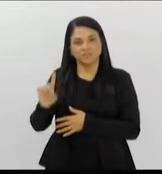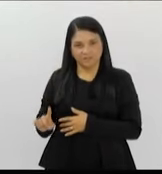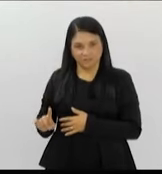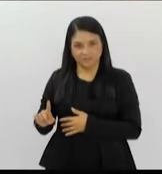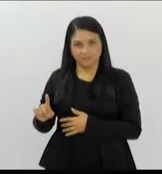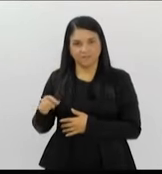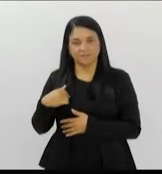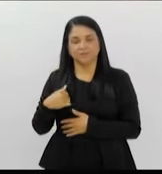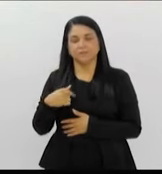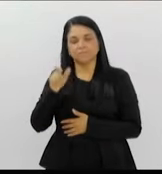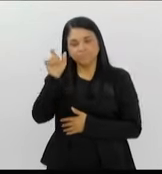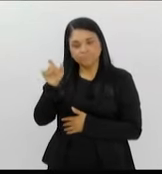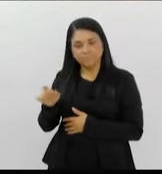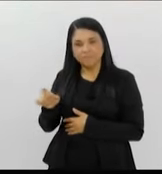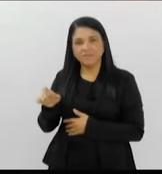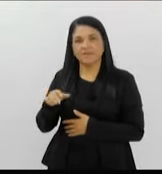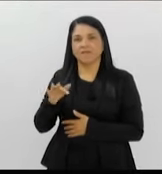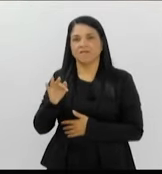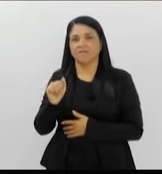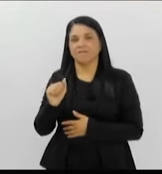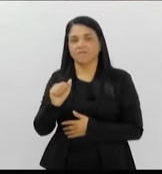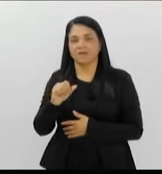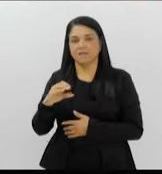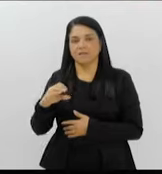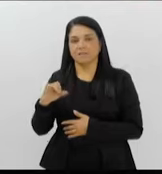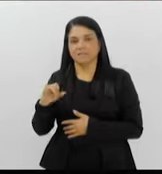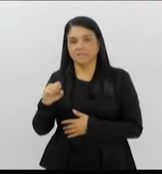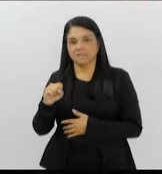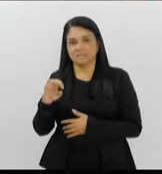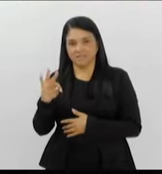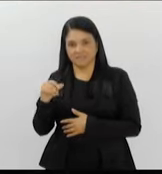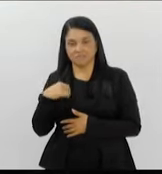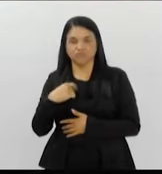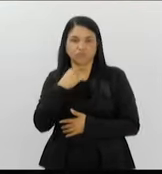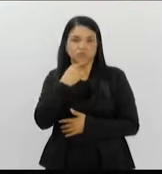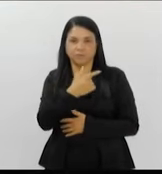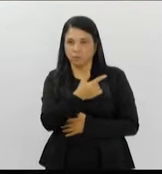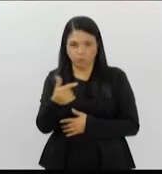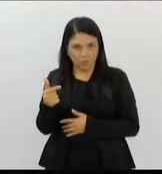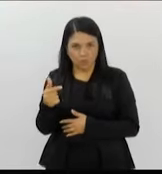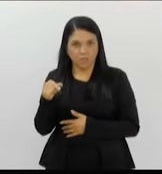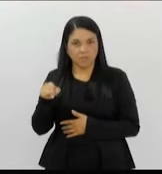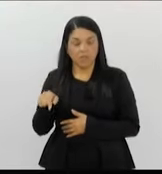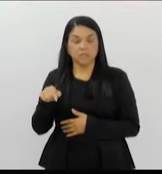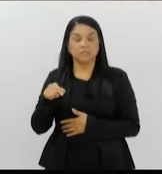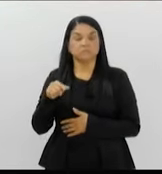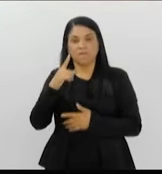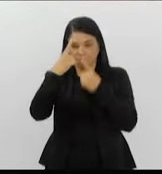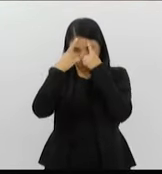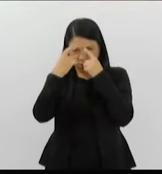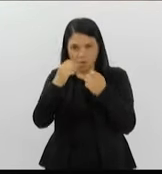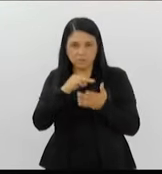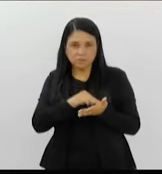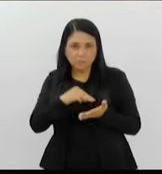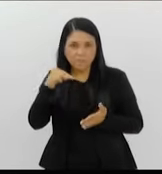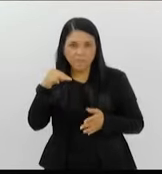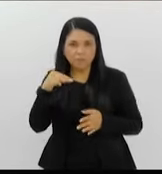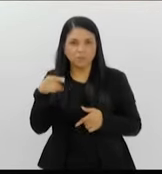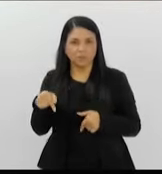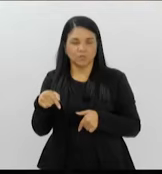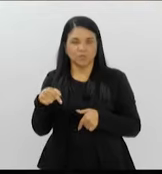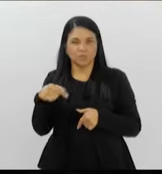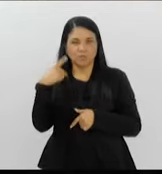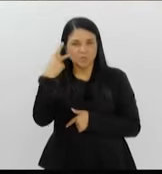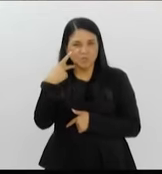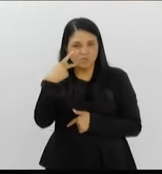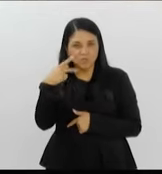ele é um fascista? A gente não tem dúvida. Que ele tem a violência como método de condução política e da própria vida